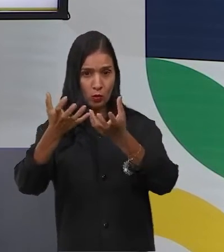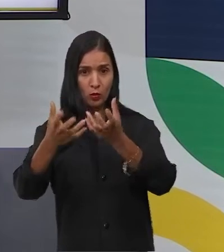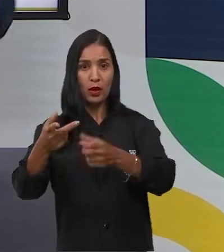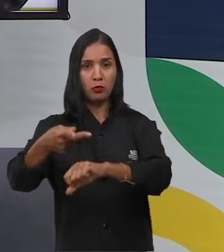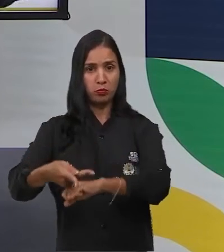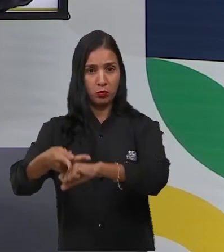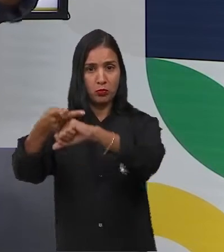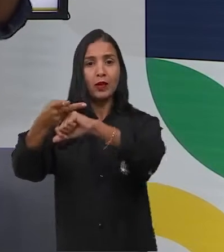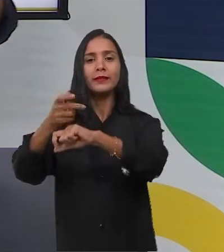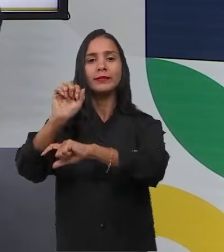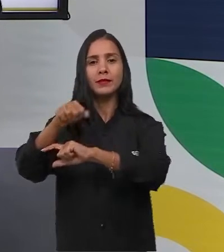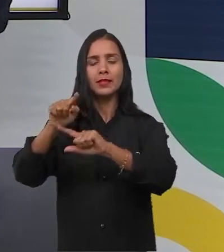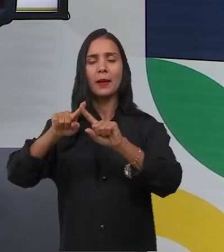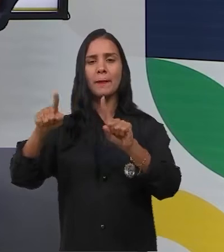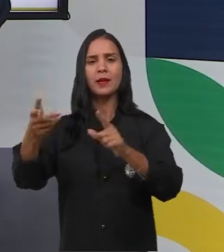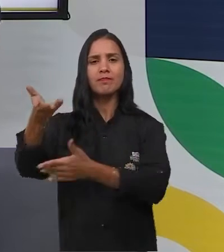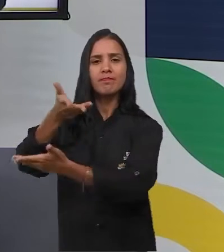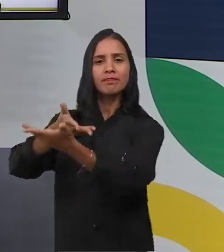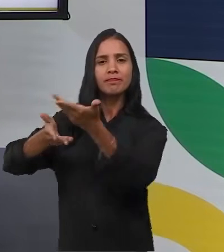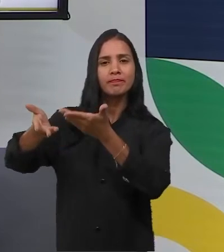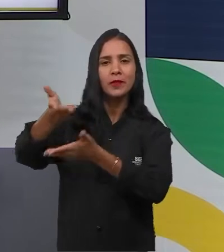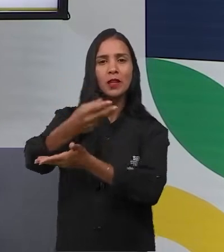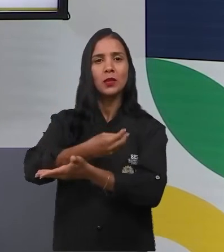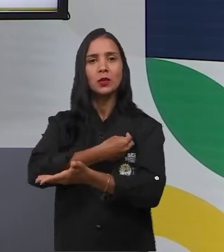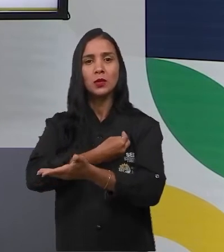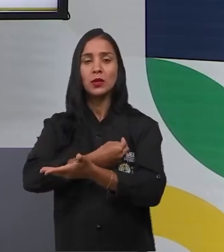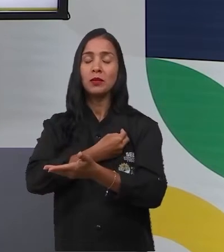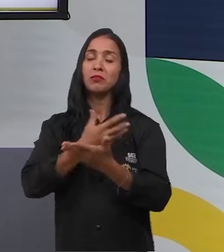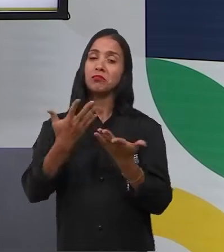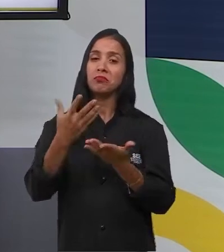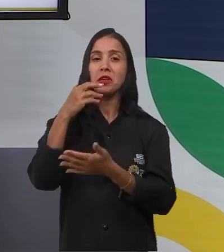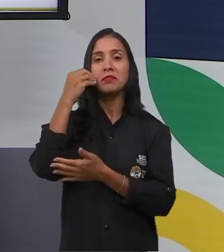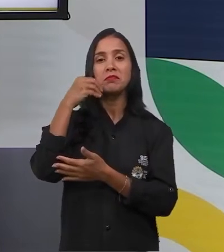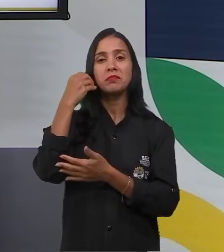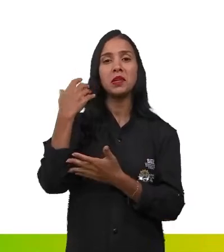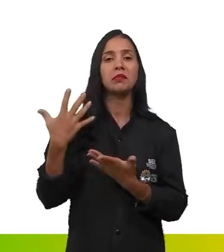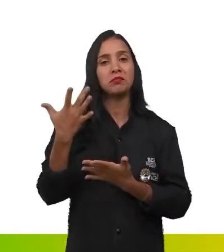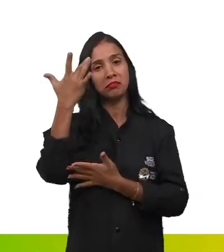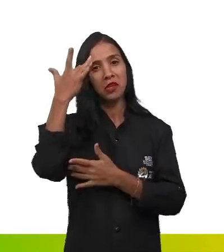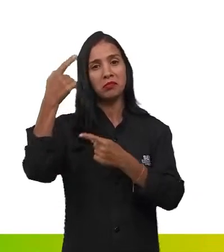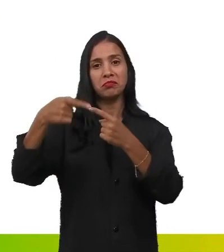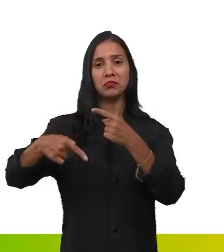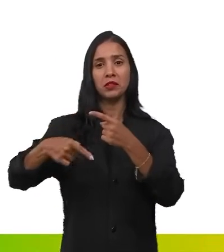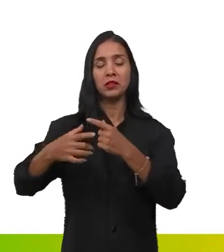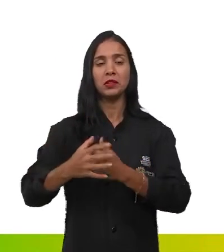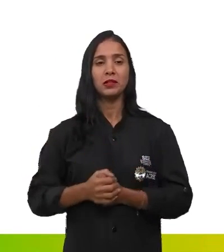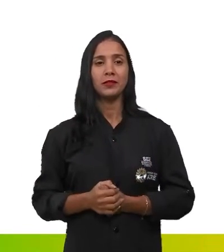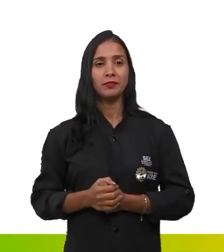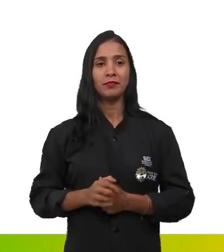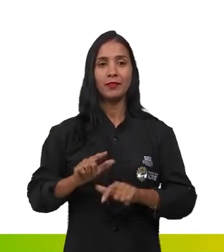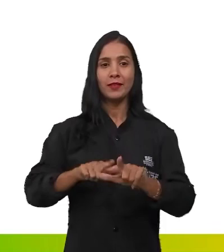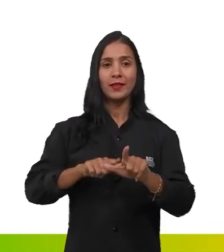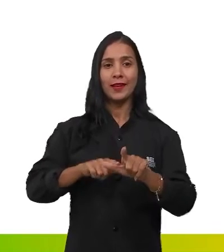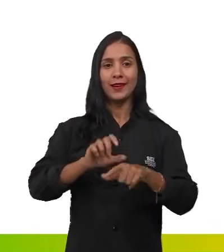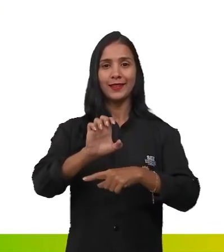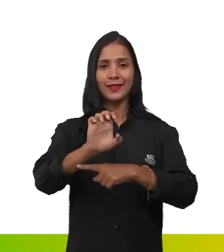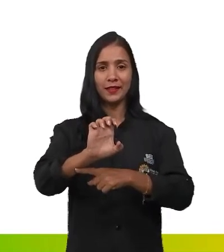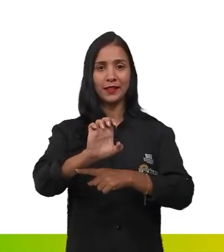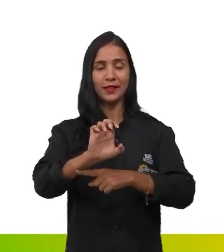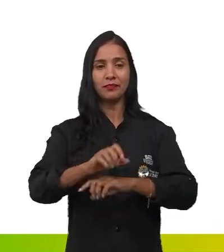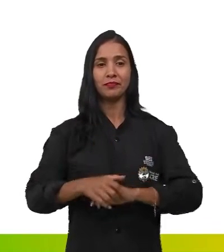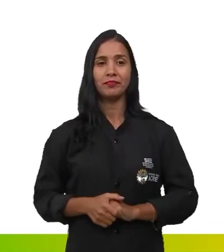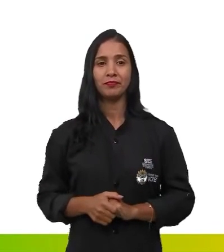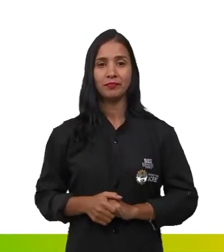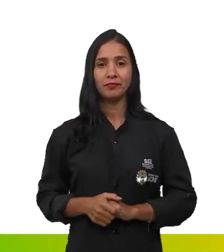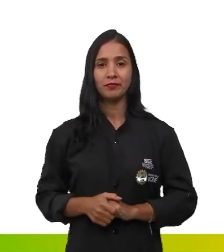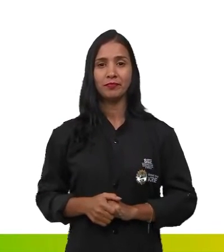mas interação, vivência, não sei não, acho que não é nosso gabarito. Por fim, a alternativa é